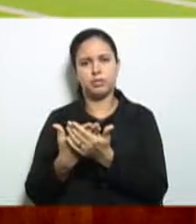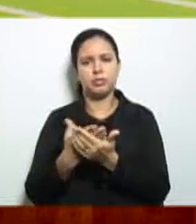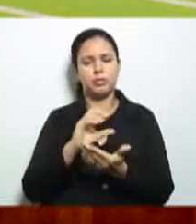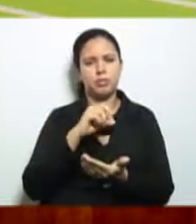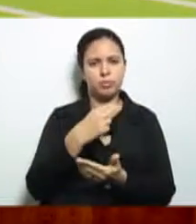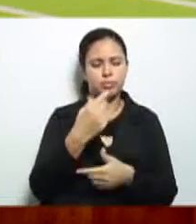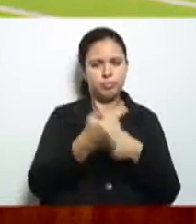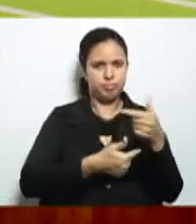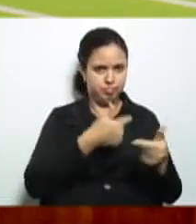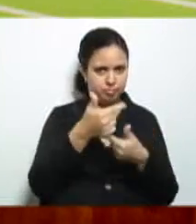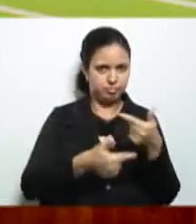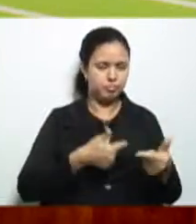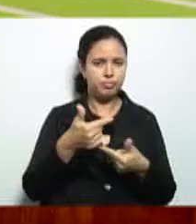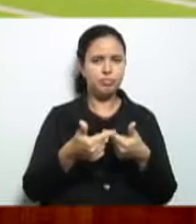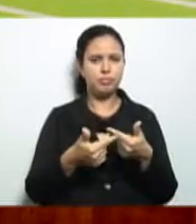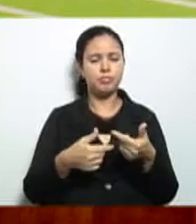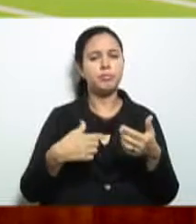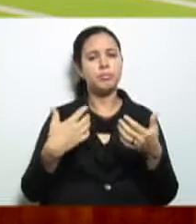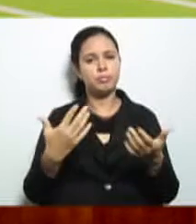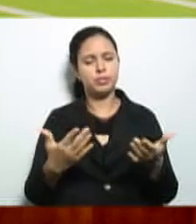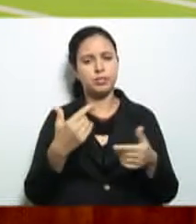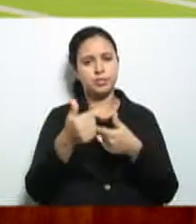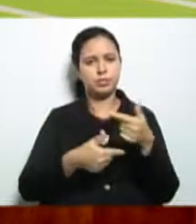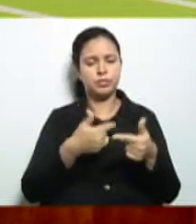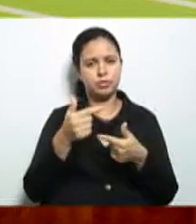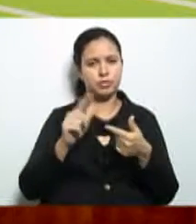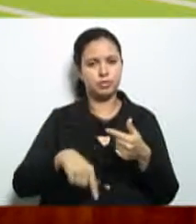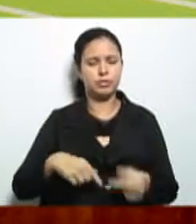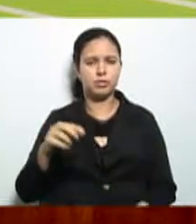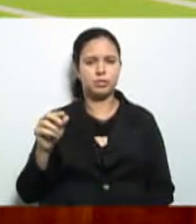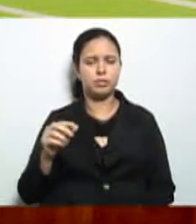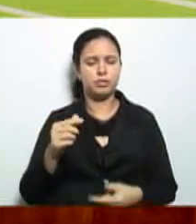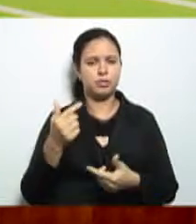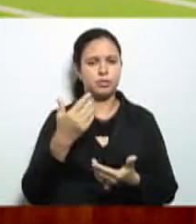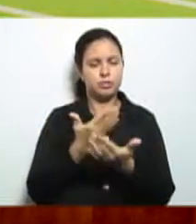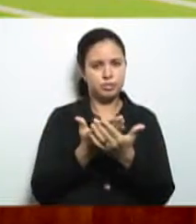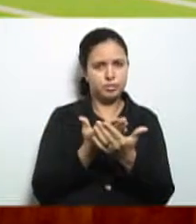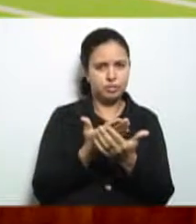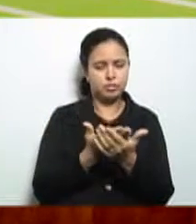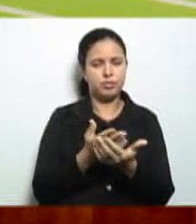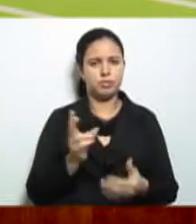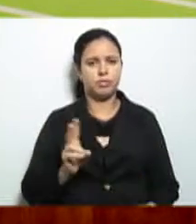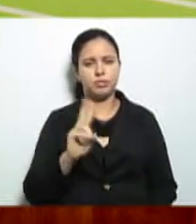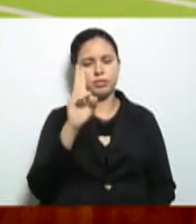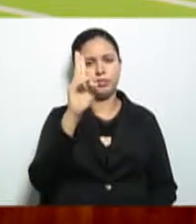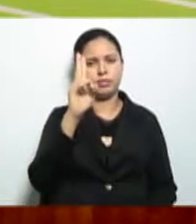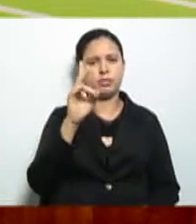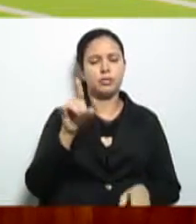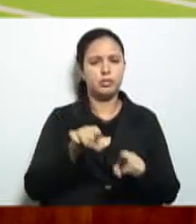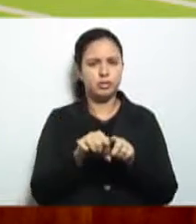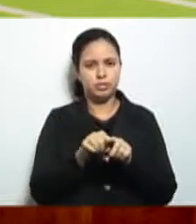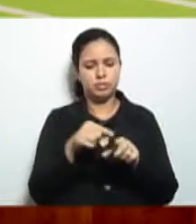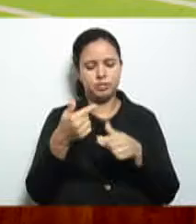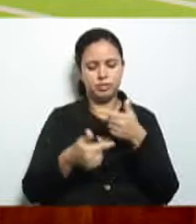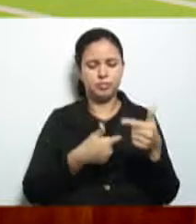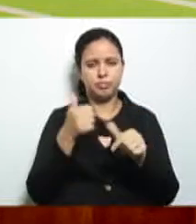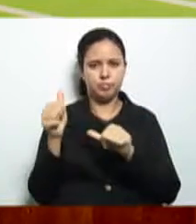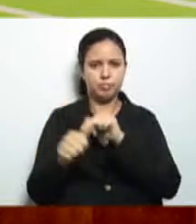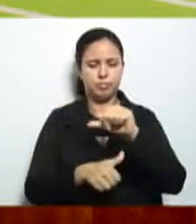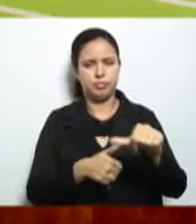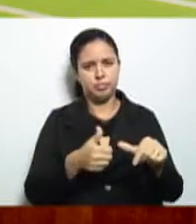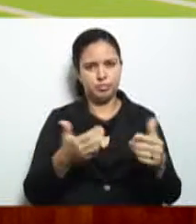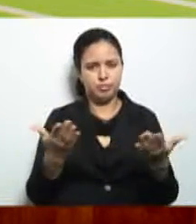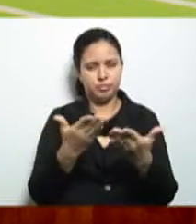eles perceberam que o estudo é bastante valorizado e que o trabalho também tem melhores condições. Então, parabéns para os alunos